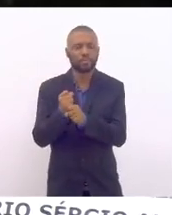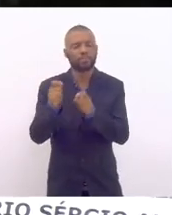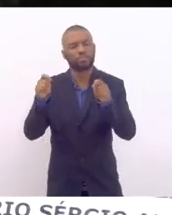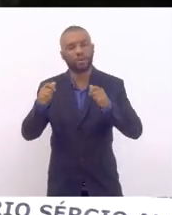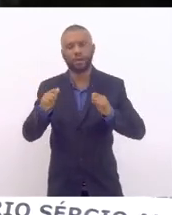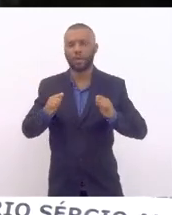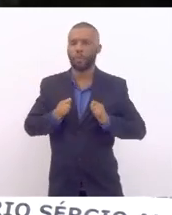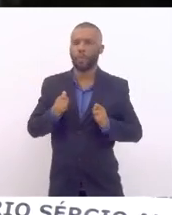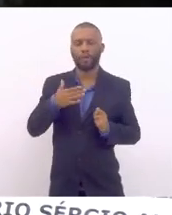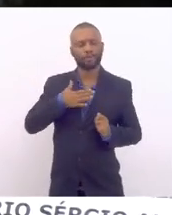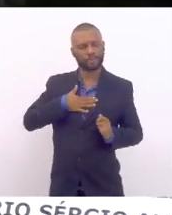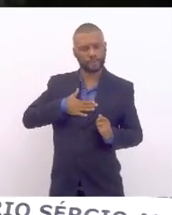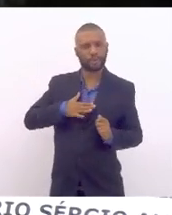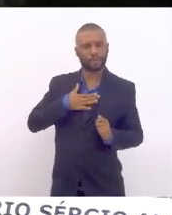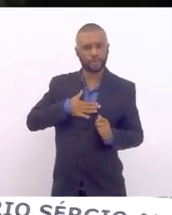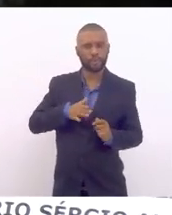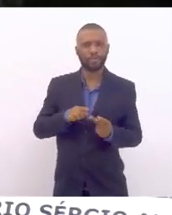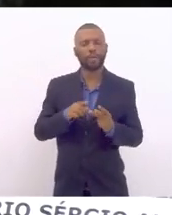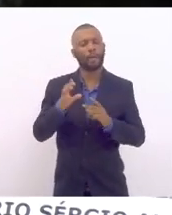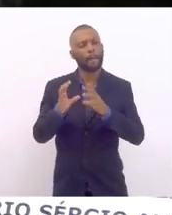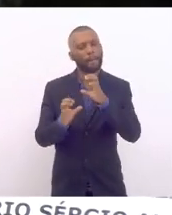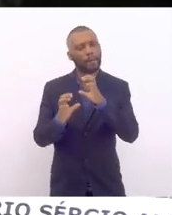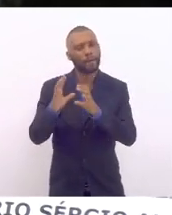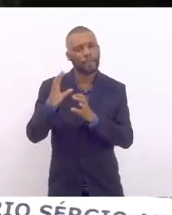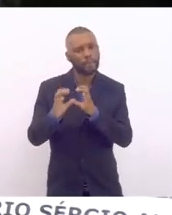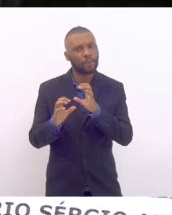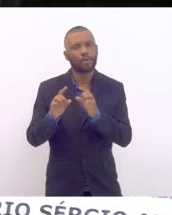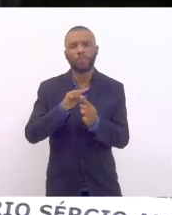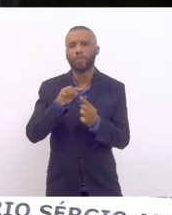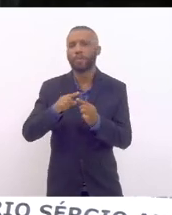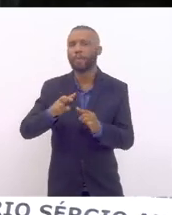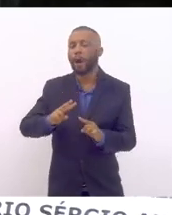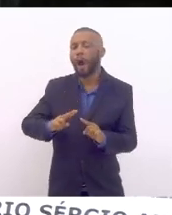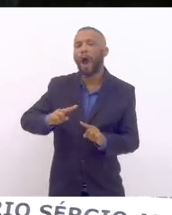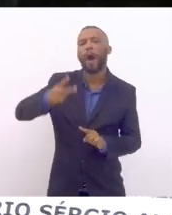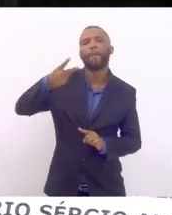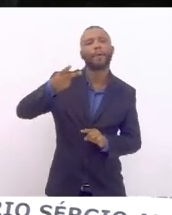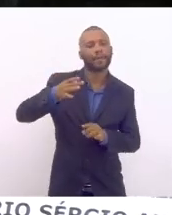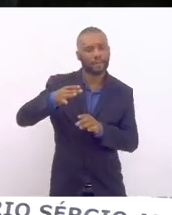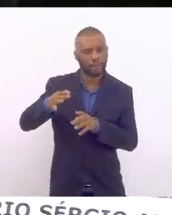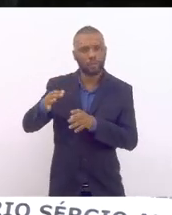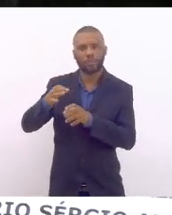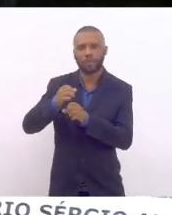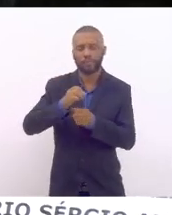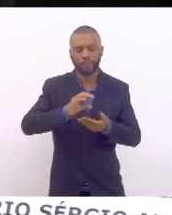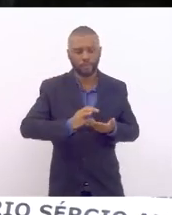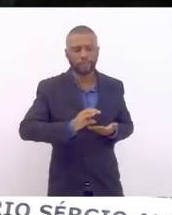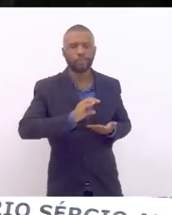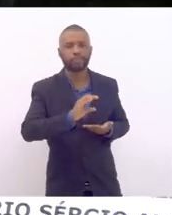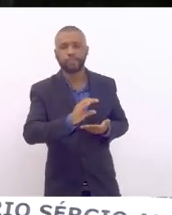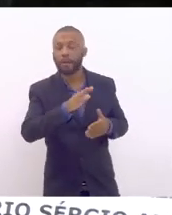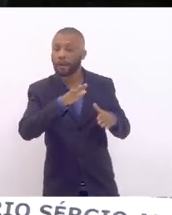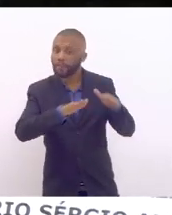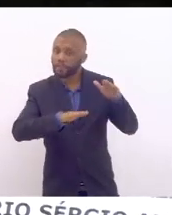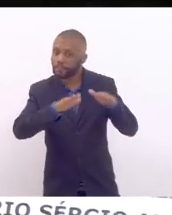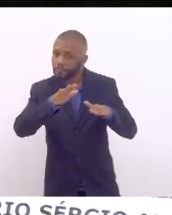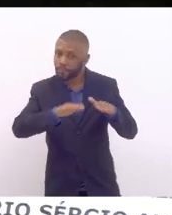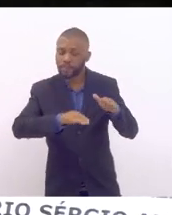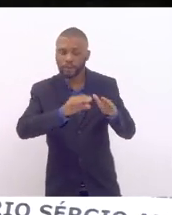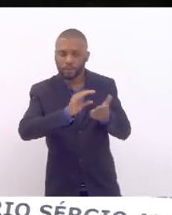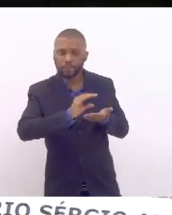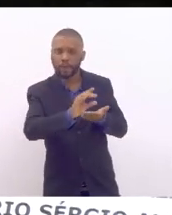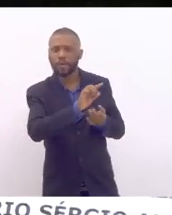tranquilidade possível uma briga para uma recomposição do orçamento pelo menos no mínimo de